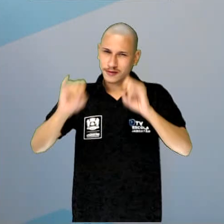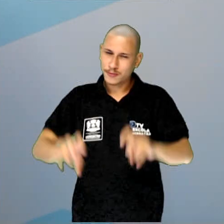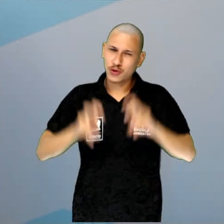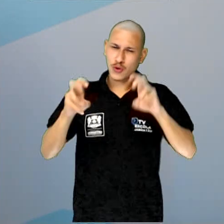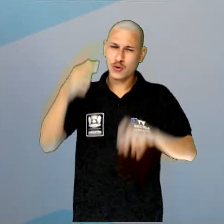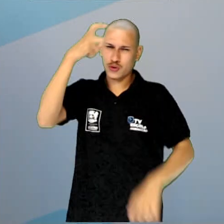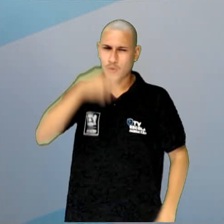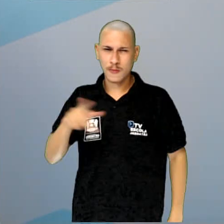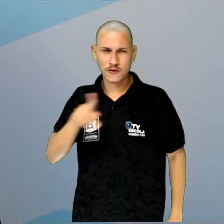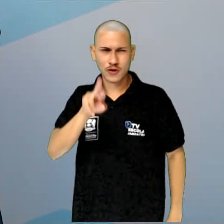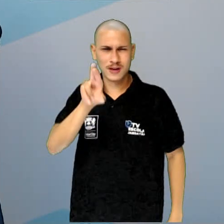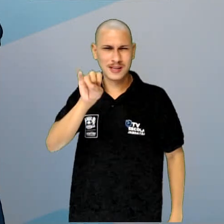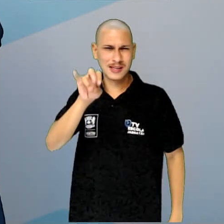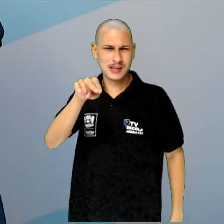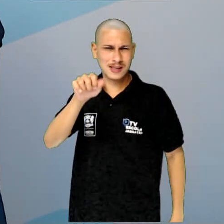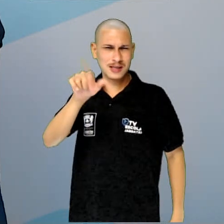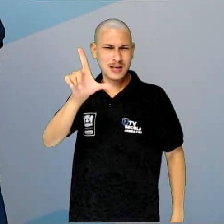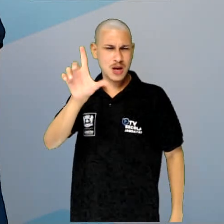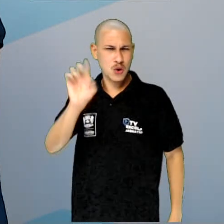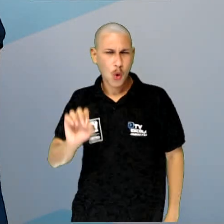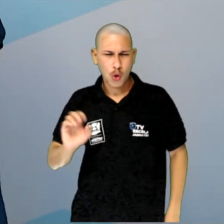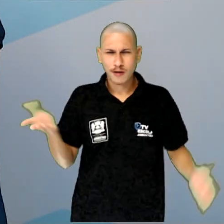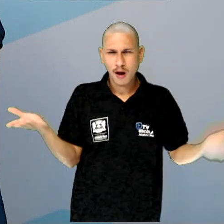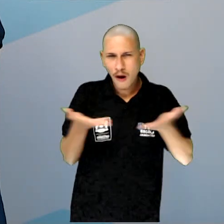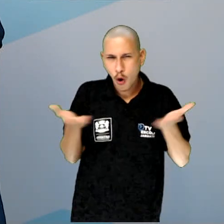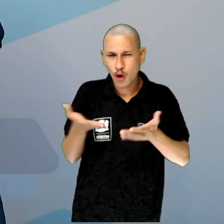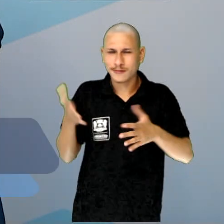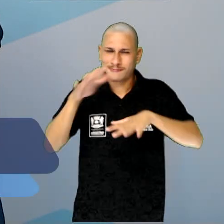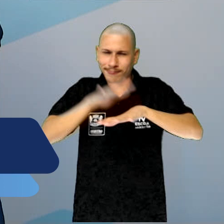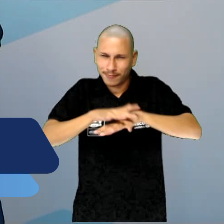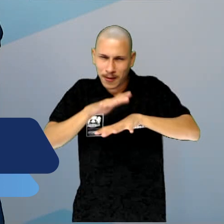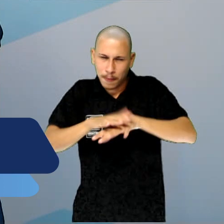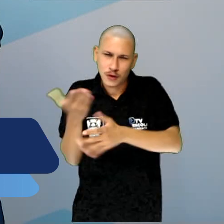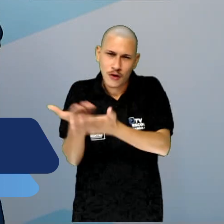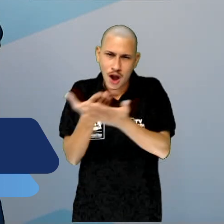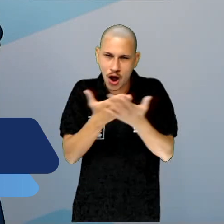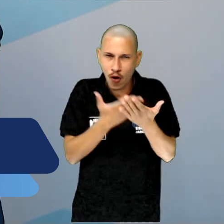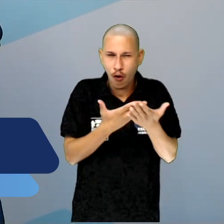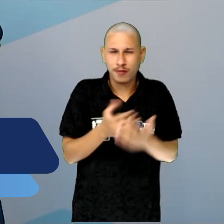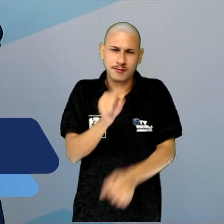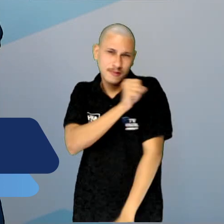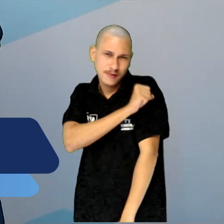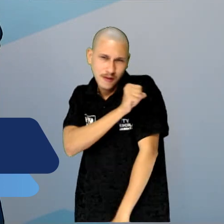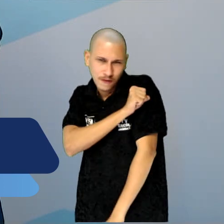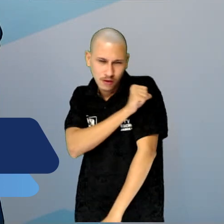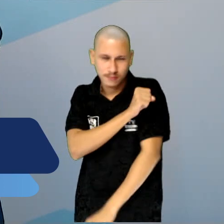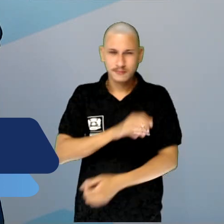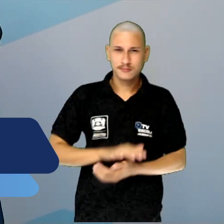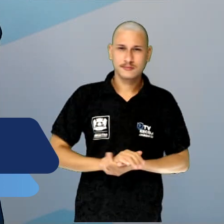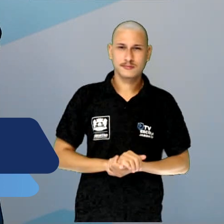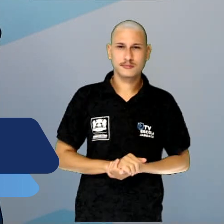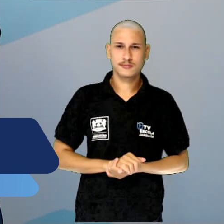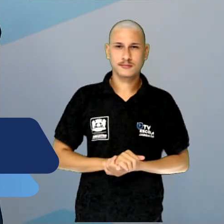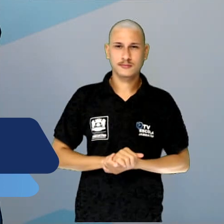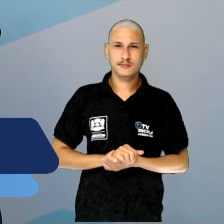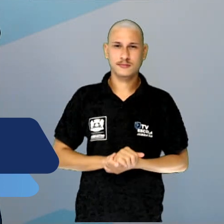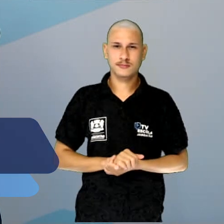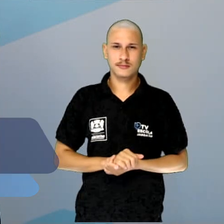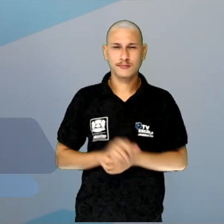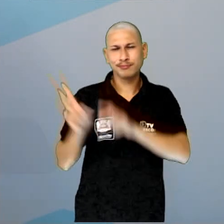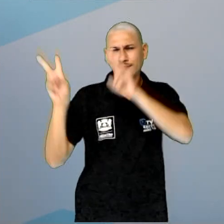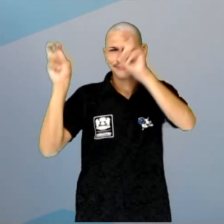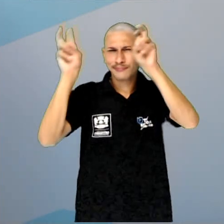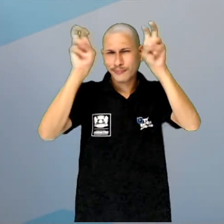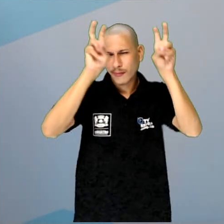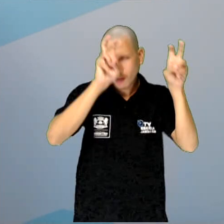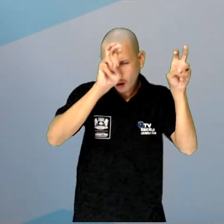sou o professor Rinaldo Beltrão e agora a gente vai ter uma aula de matemática para estudantes do 8º ano do ensino fundamental. O tema